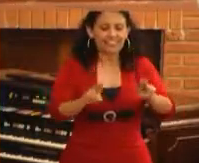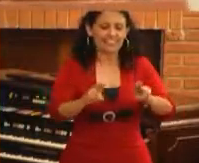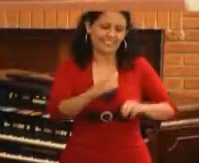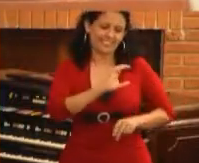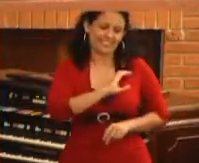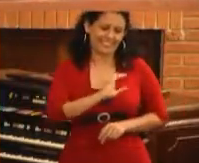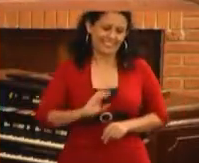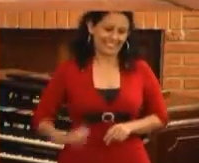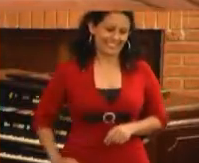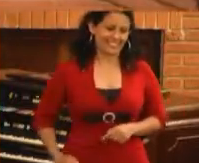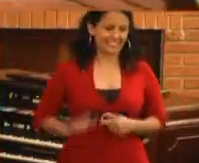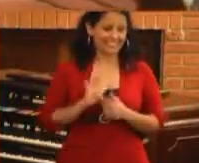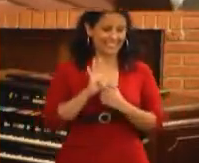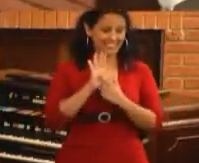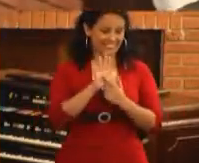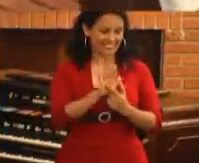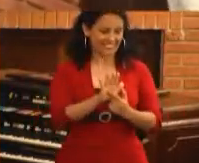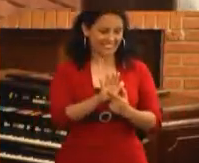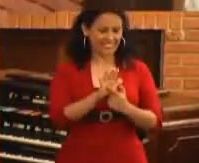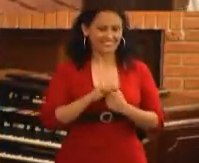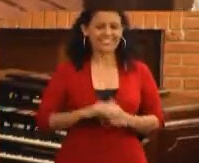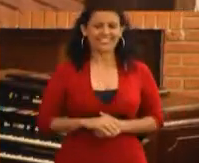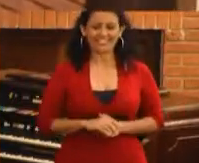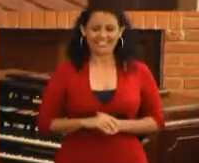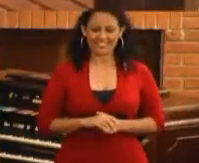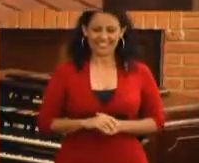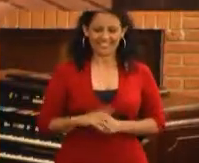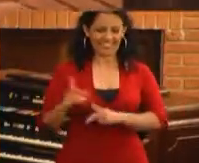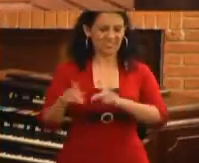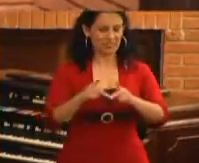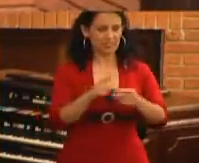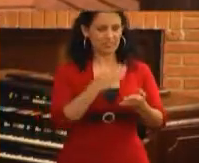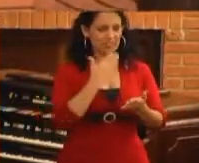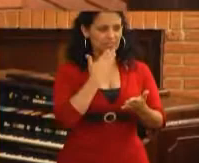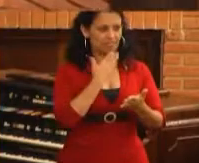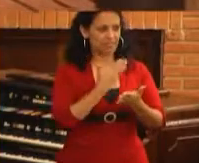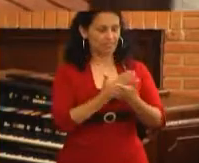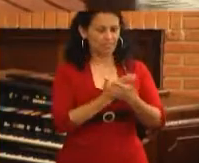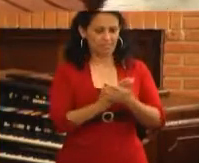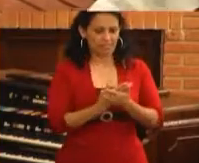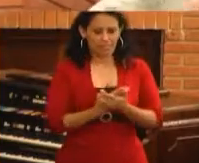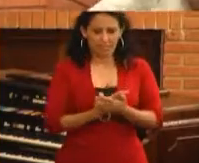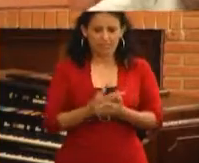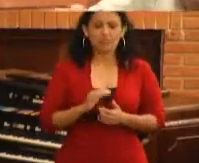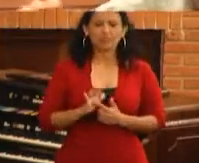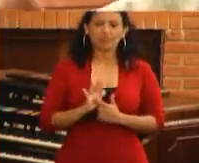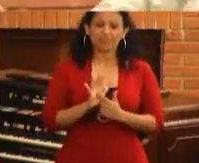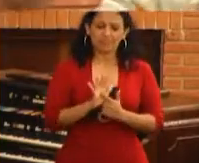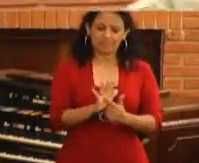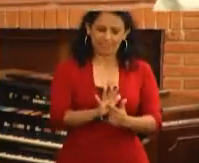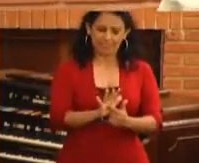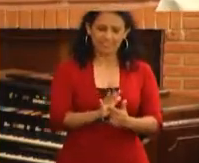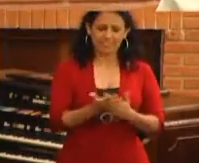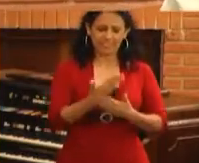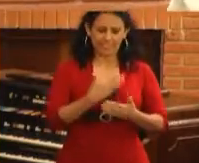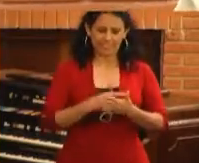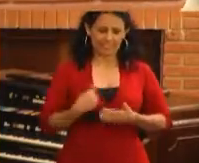A manifestação pública de Cristo através de